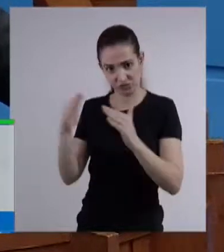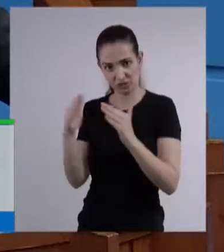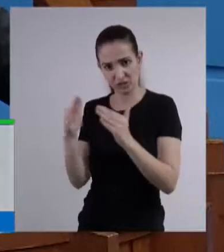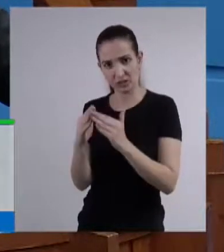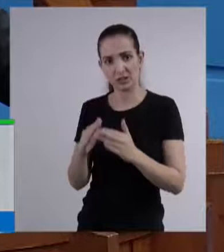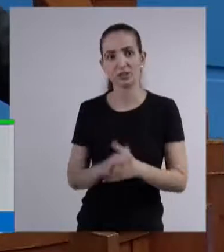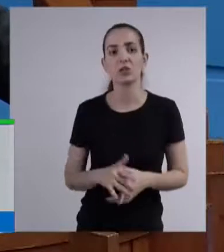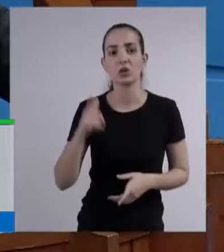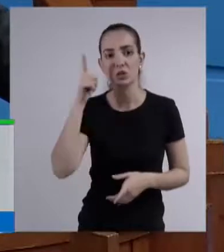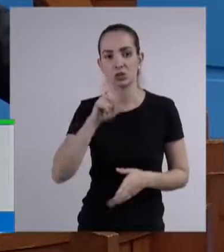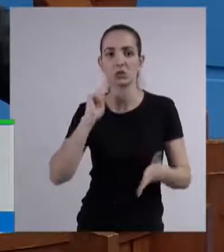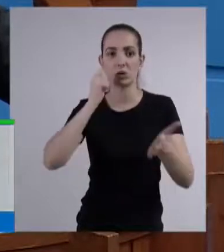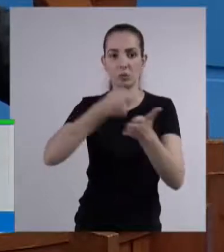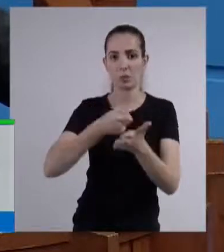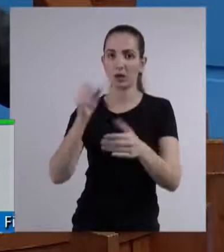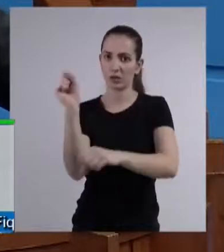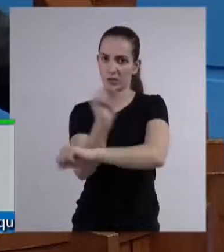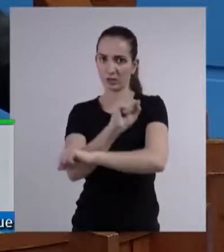comprando carro.